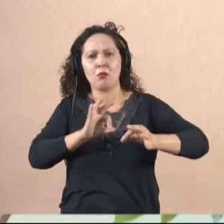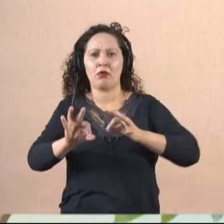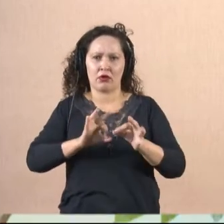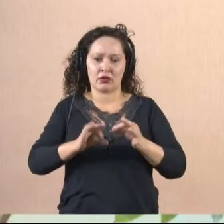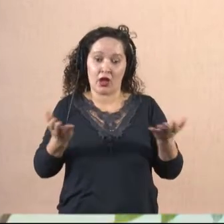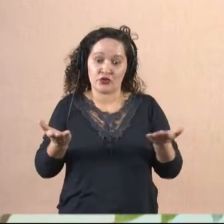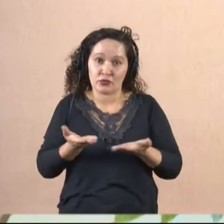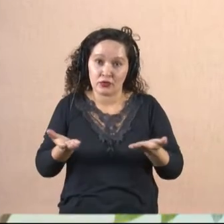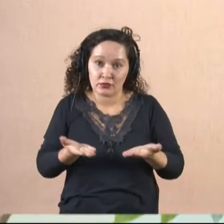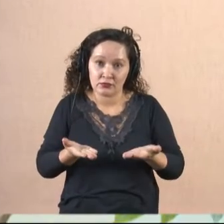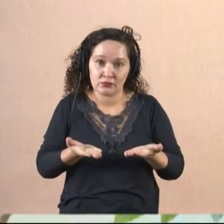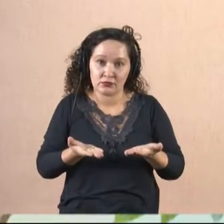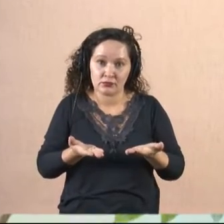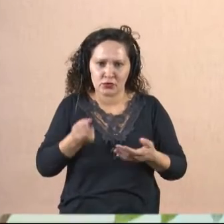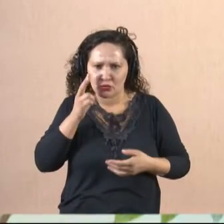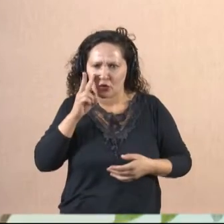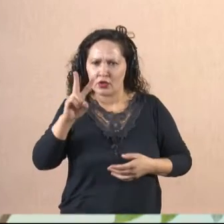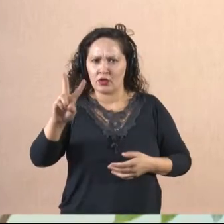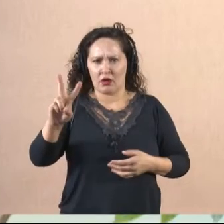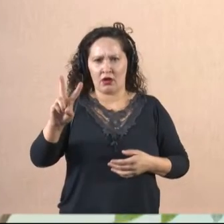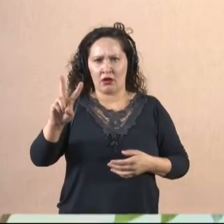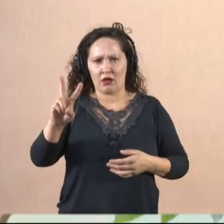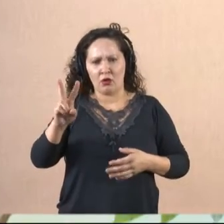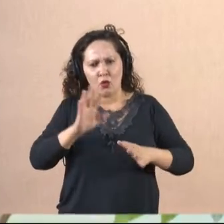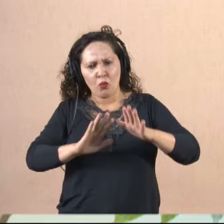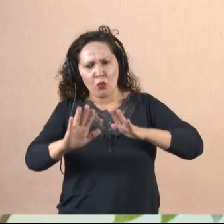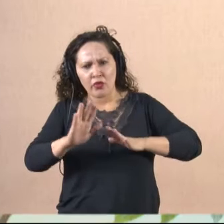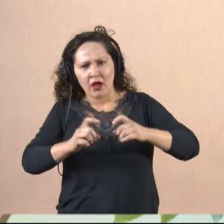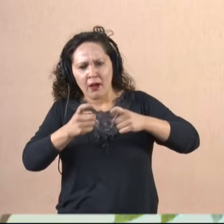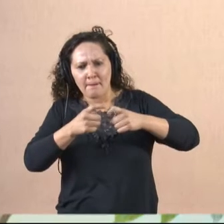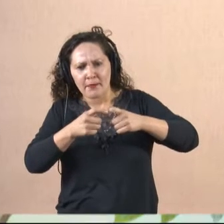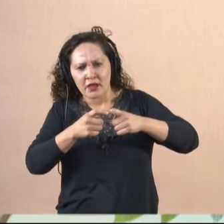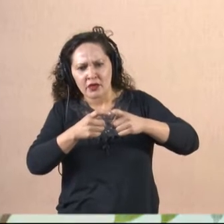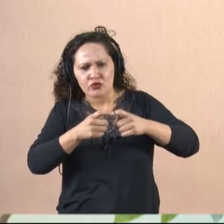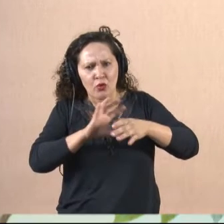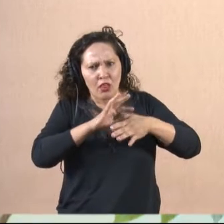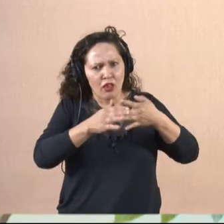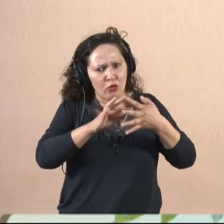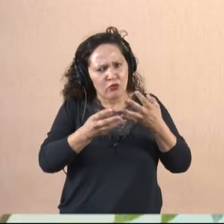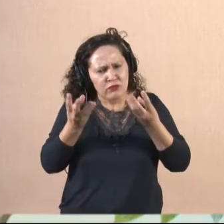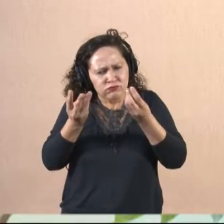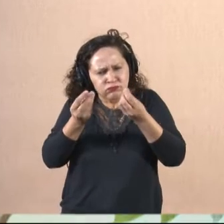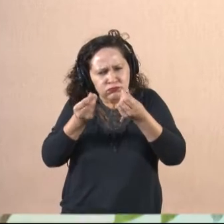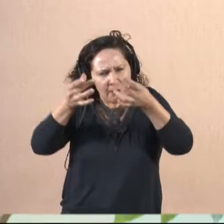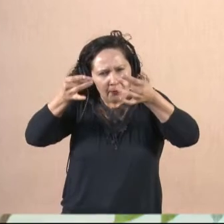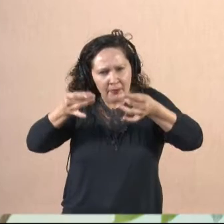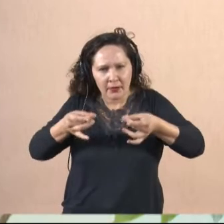preparando já olhar com a luva diagnosticar esta situação minuciosamente